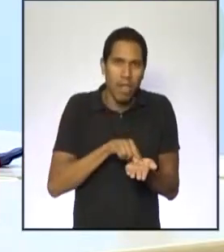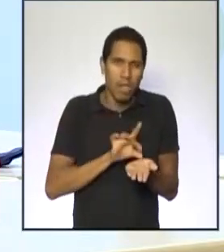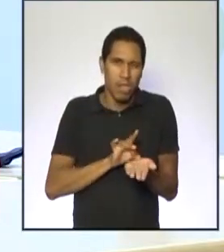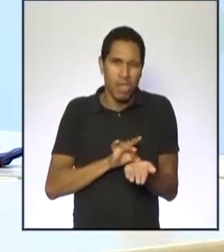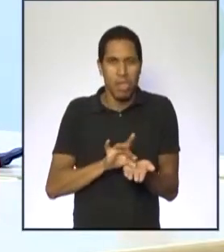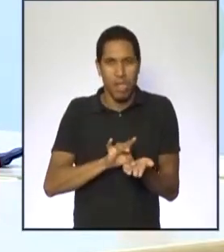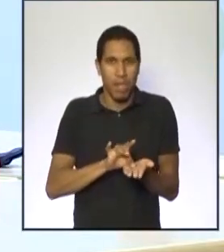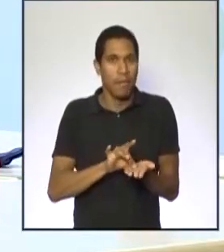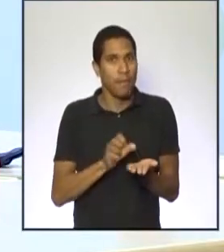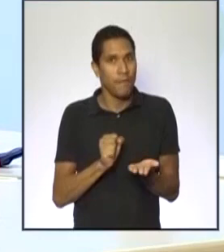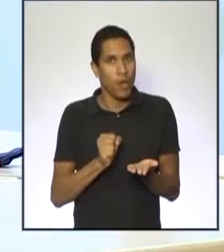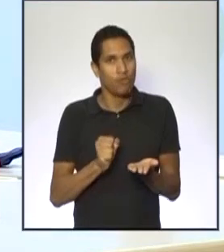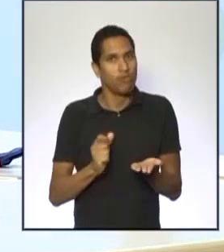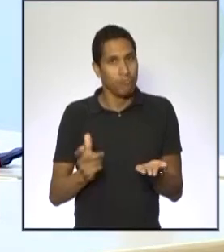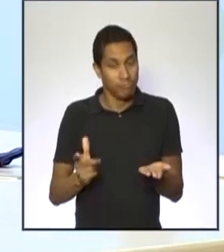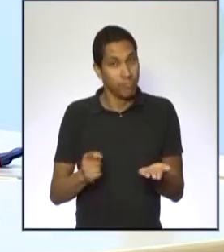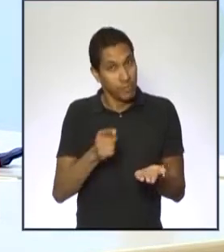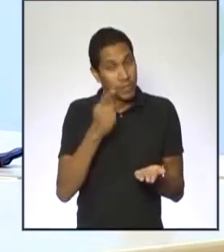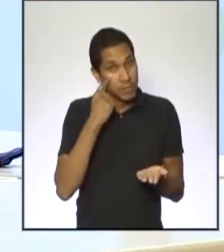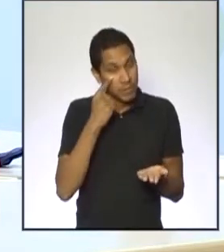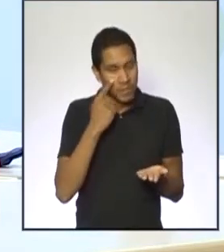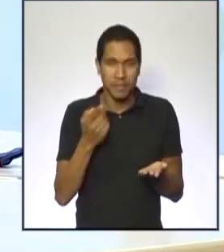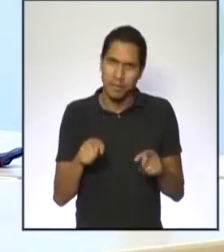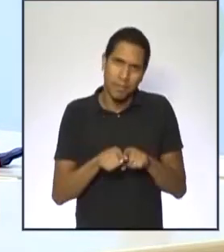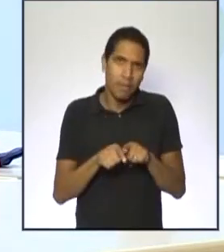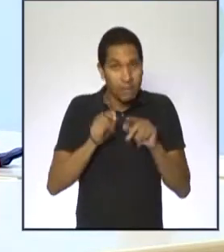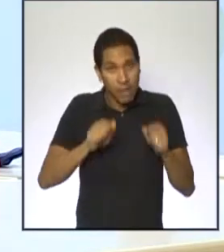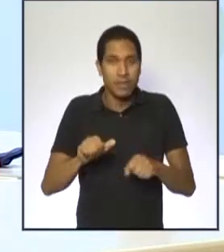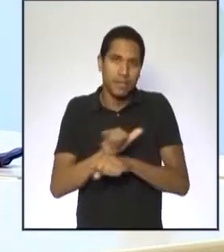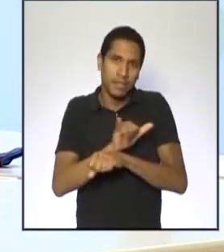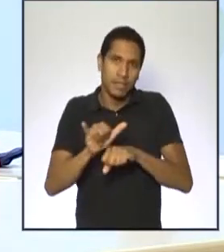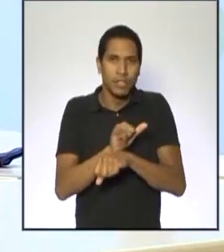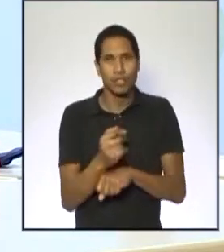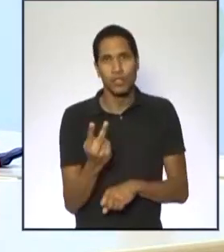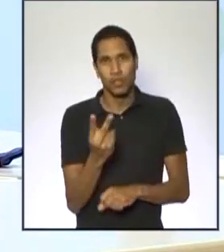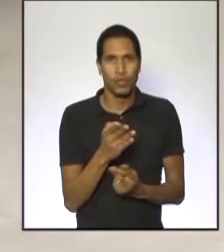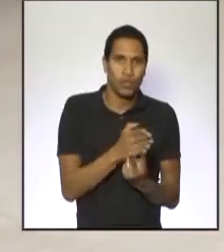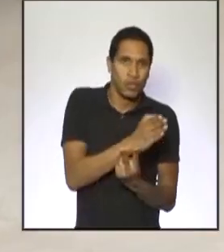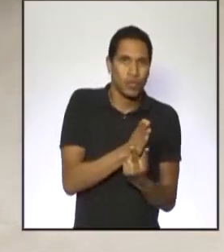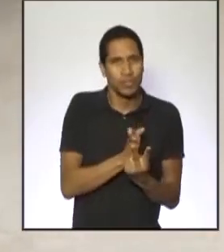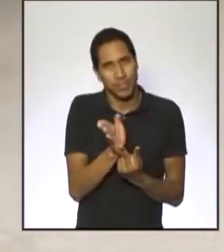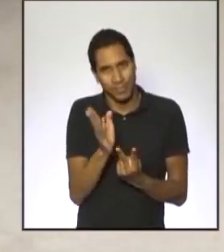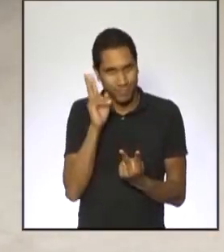só para que vocês possam acompanhar que existem as duas maneiras de poder fazer isso.